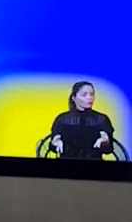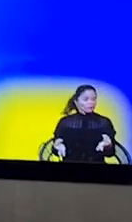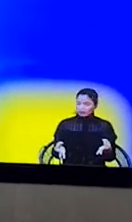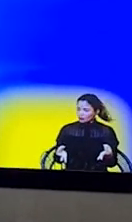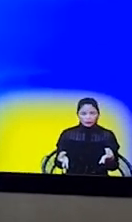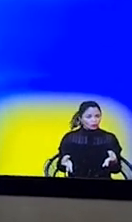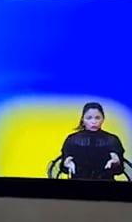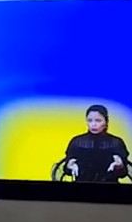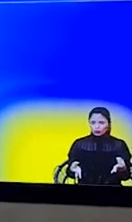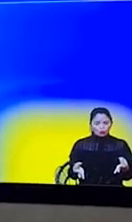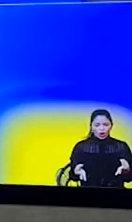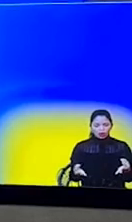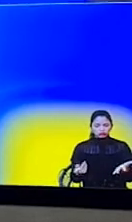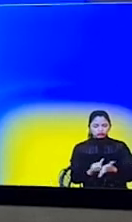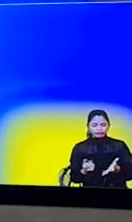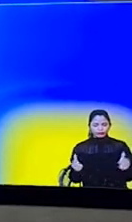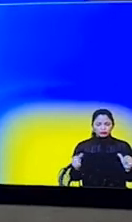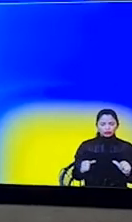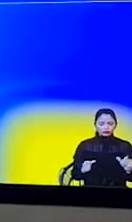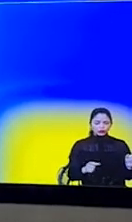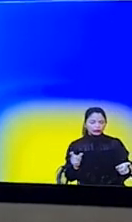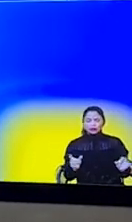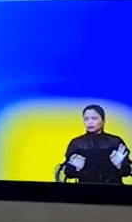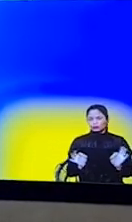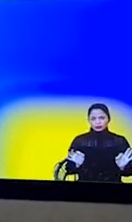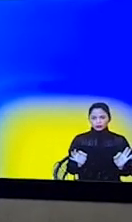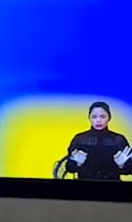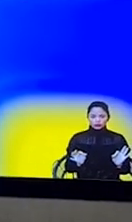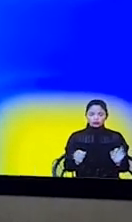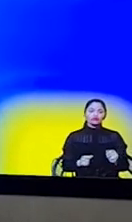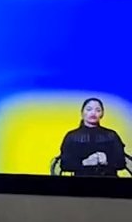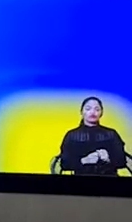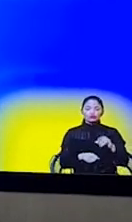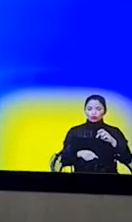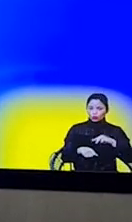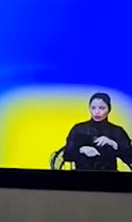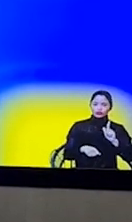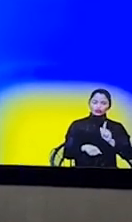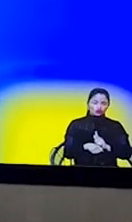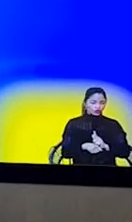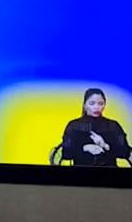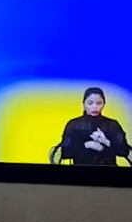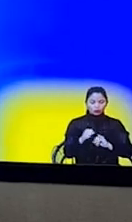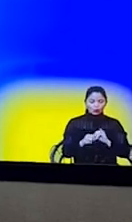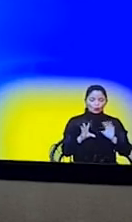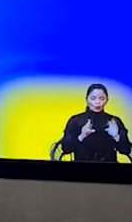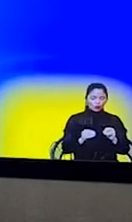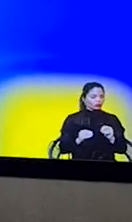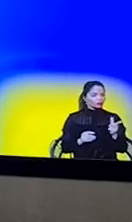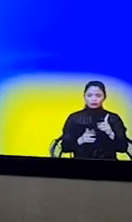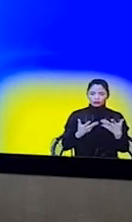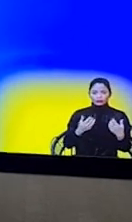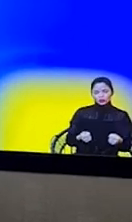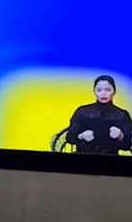querer co-participar de forma injusta. Então, se você faz cair, se o portal do Magalu ficar fora do ar, nós não vamos considerar no seu indicador. E